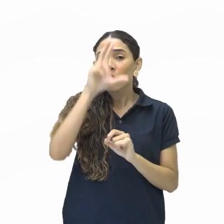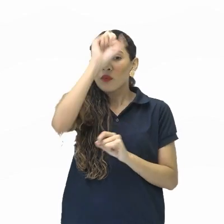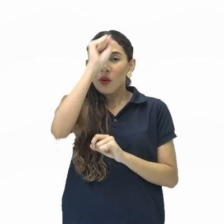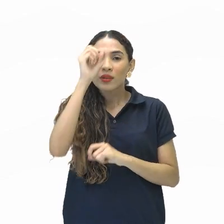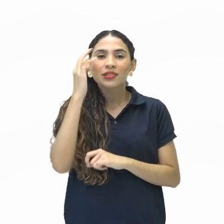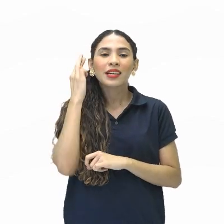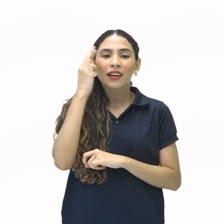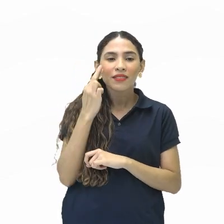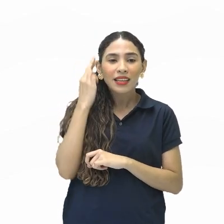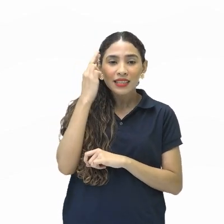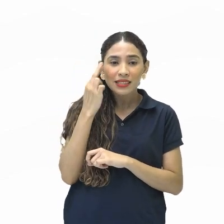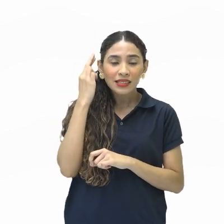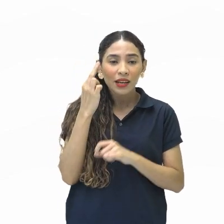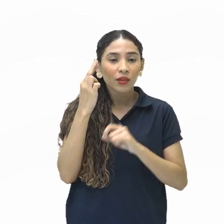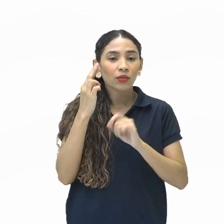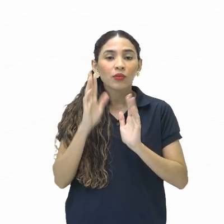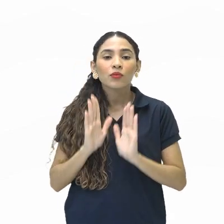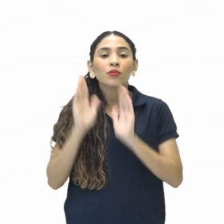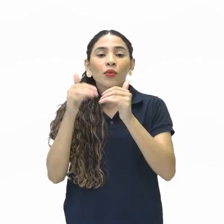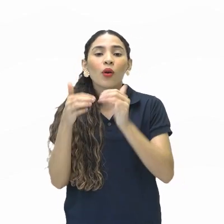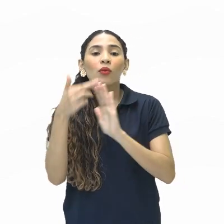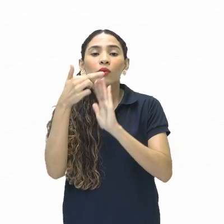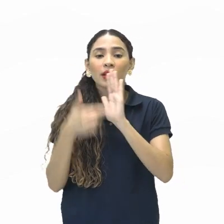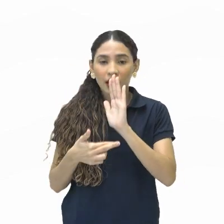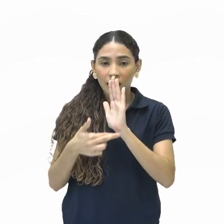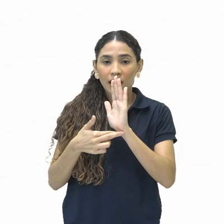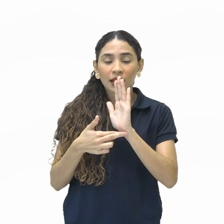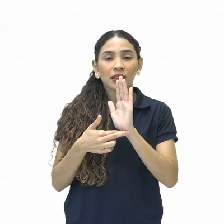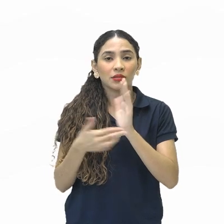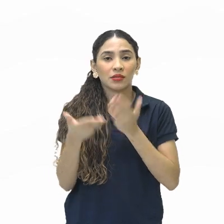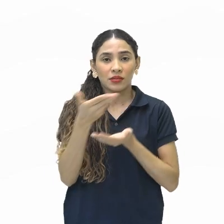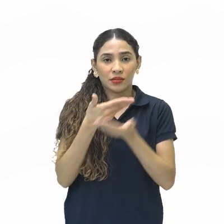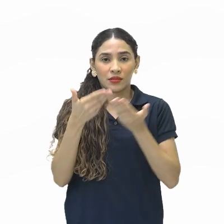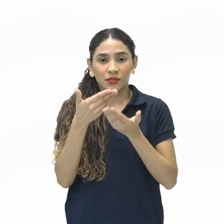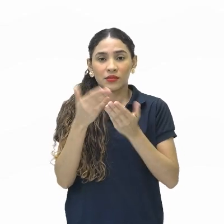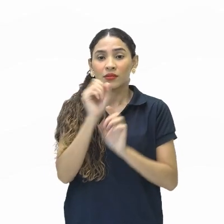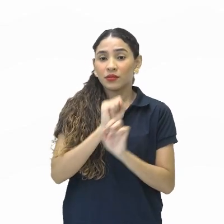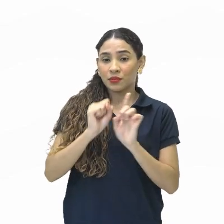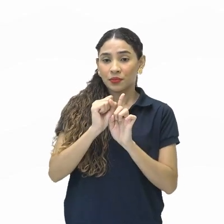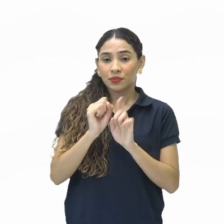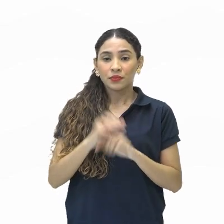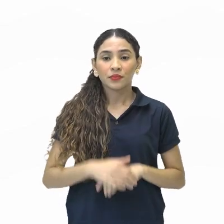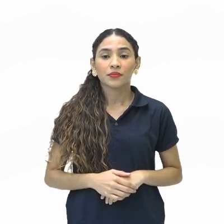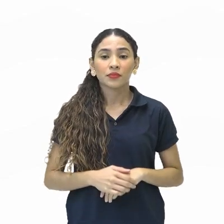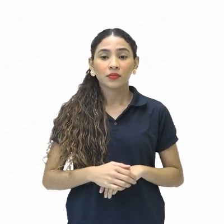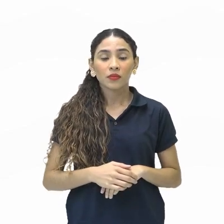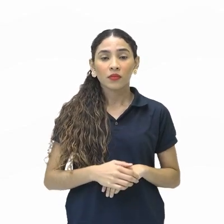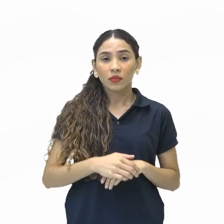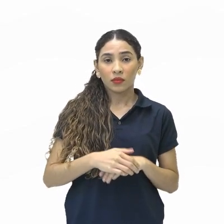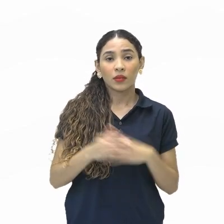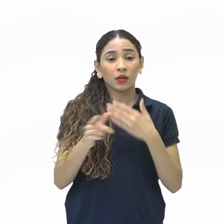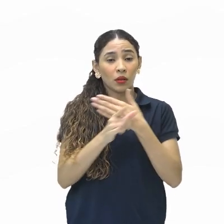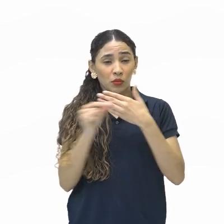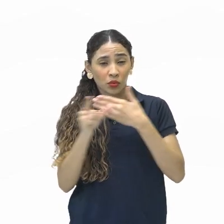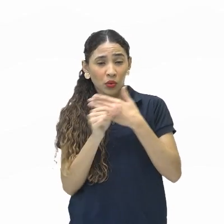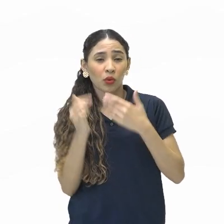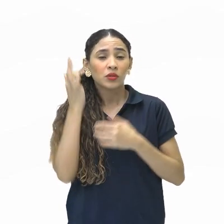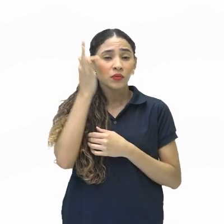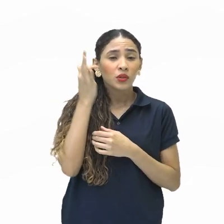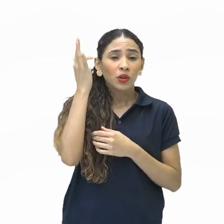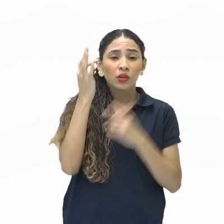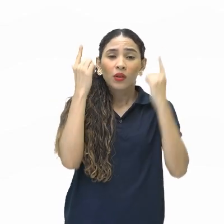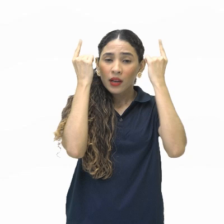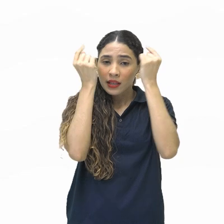intensa reflexão a respeito das regras de convívio social. Os pensadores, os filósofos